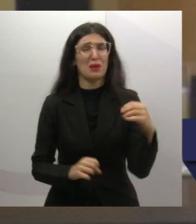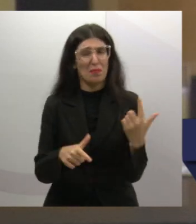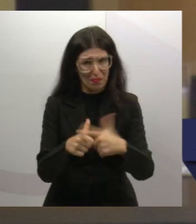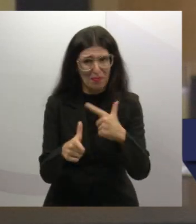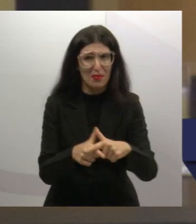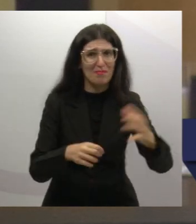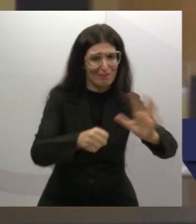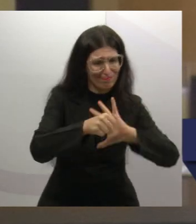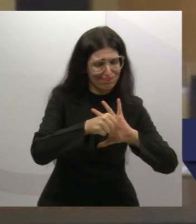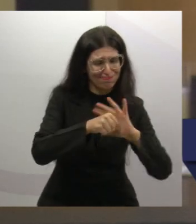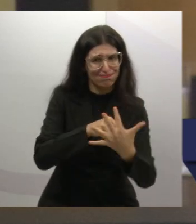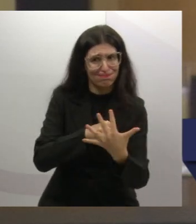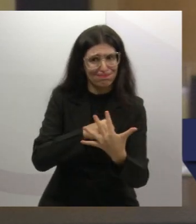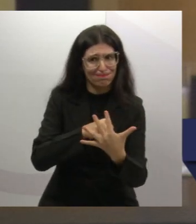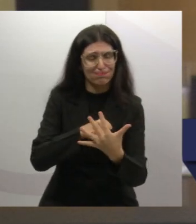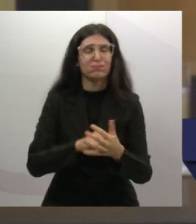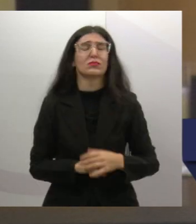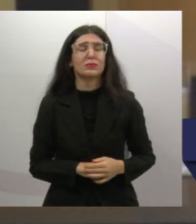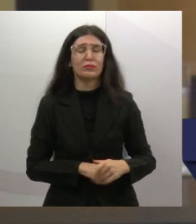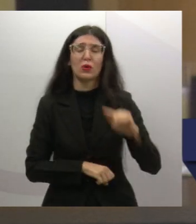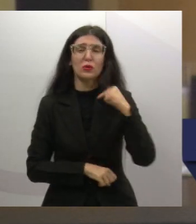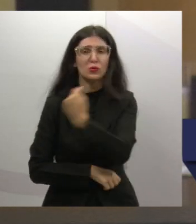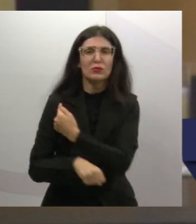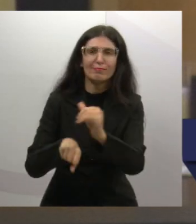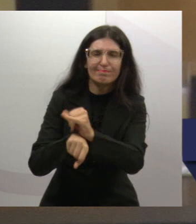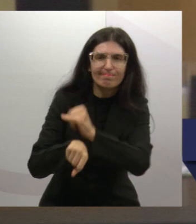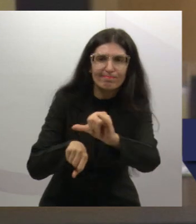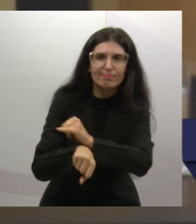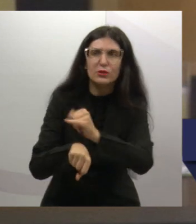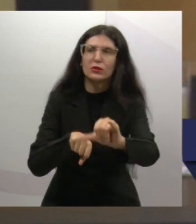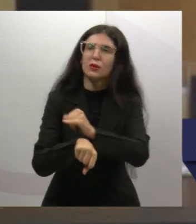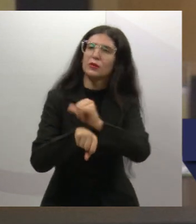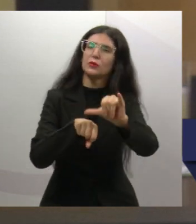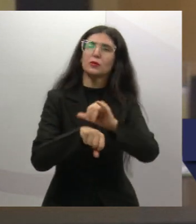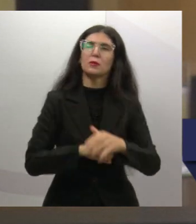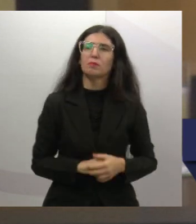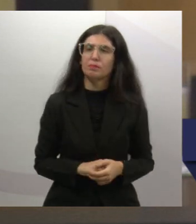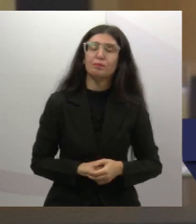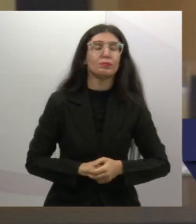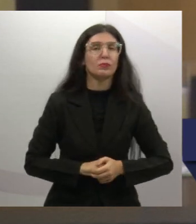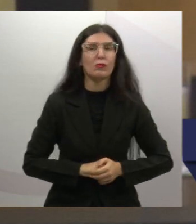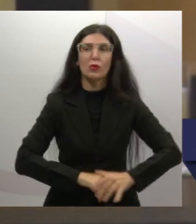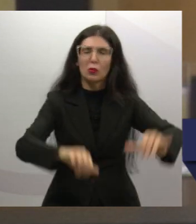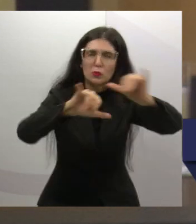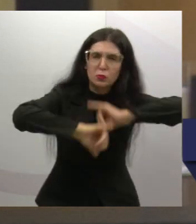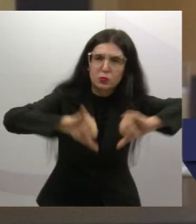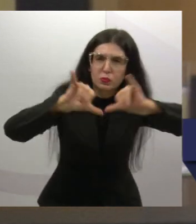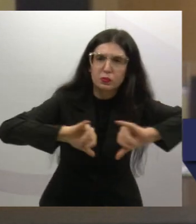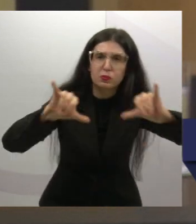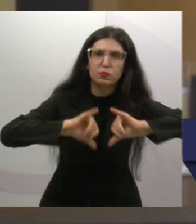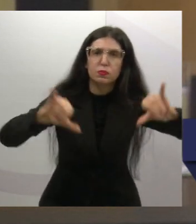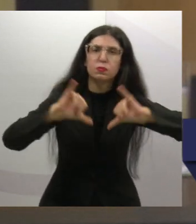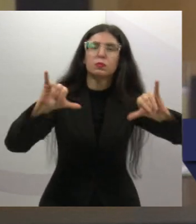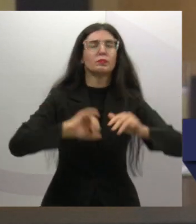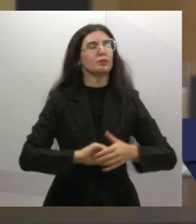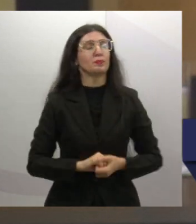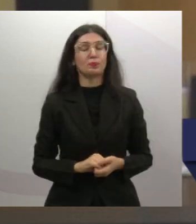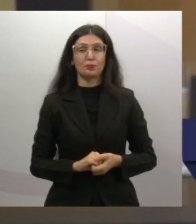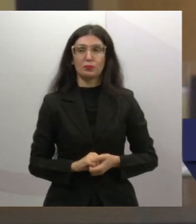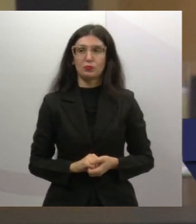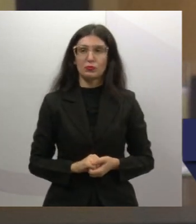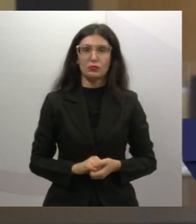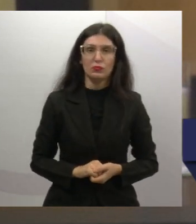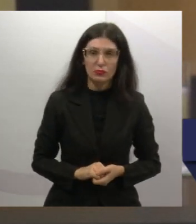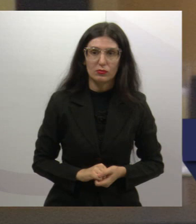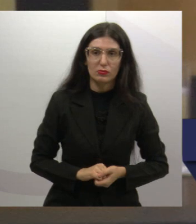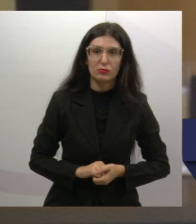estamos tentando fazer com que os canais de comunicação estejam com a população através dos veículos